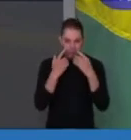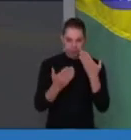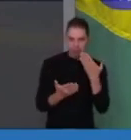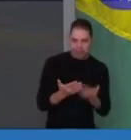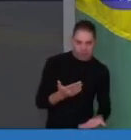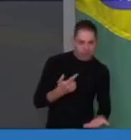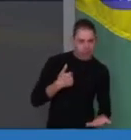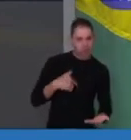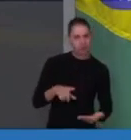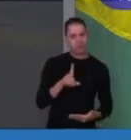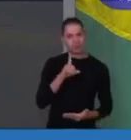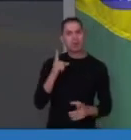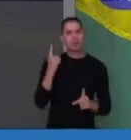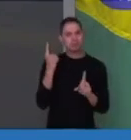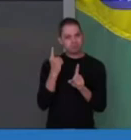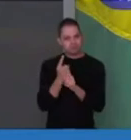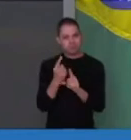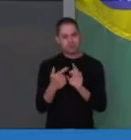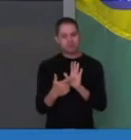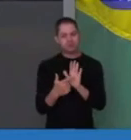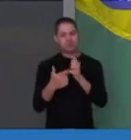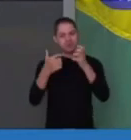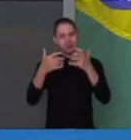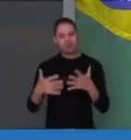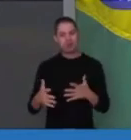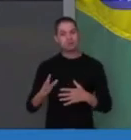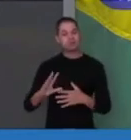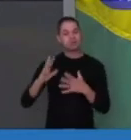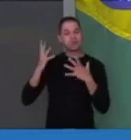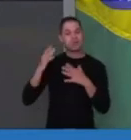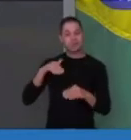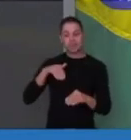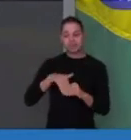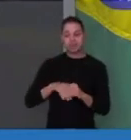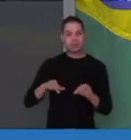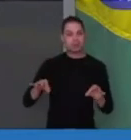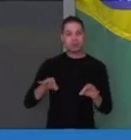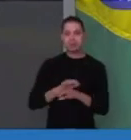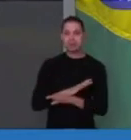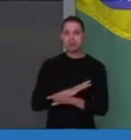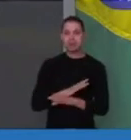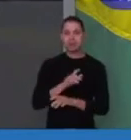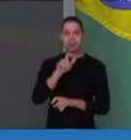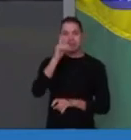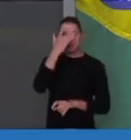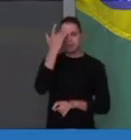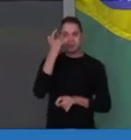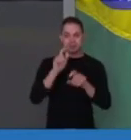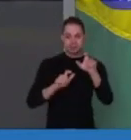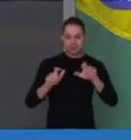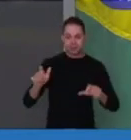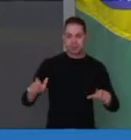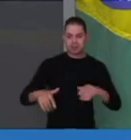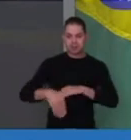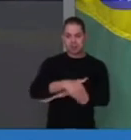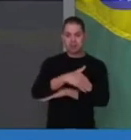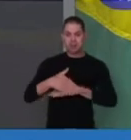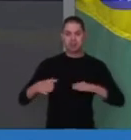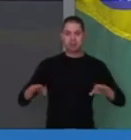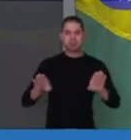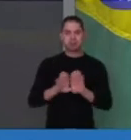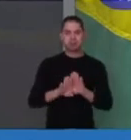simplesmente a constatação de dizer, olha, de repente terminou a eleição, as pessoas começaram a fechar a rodovia, aquela coisa